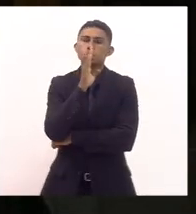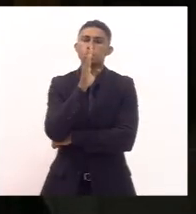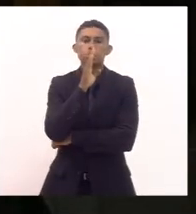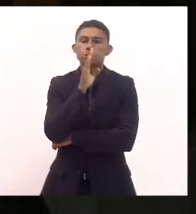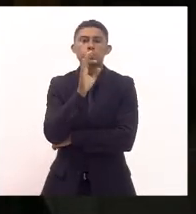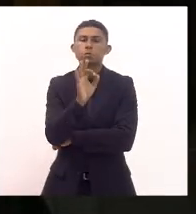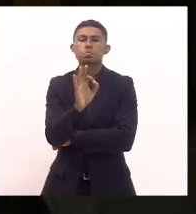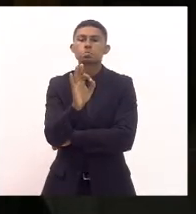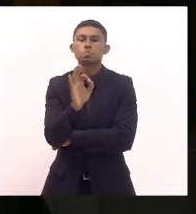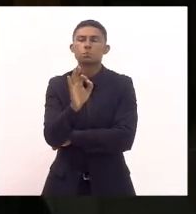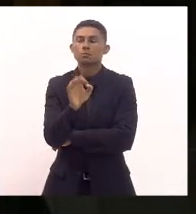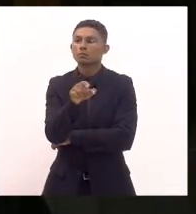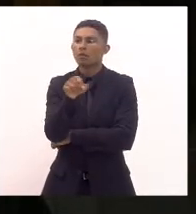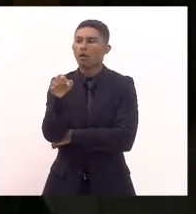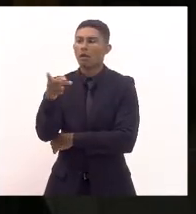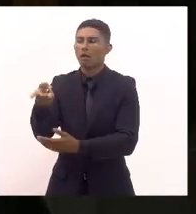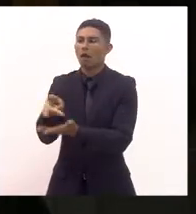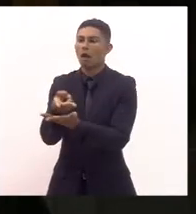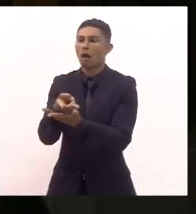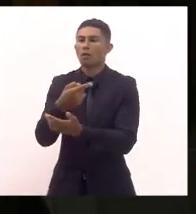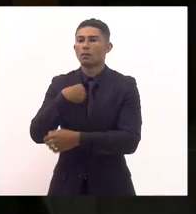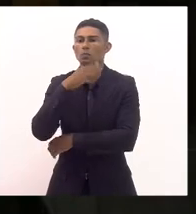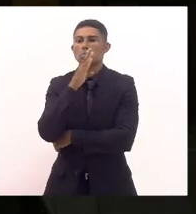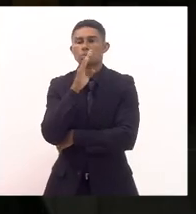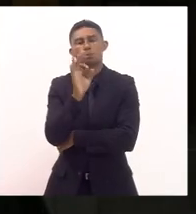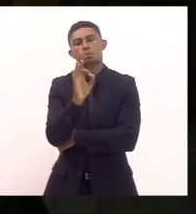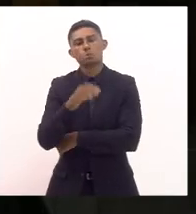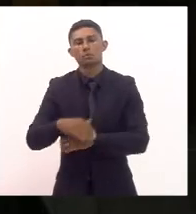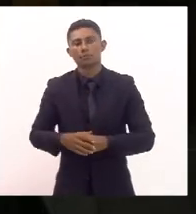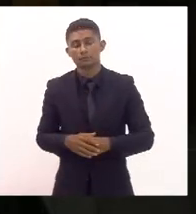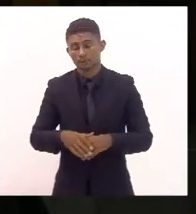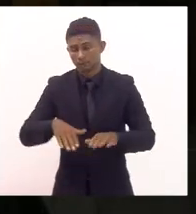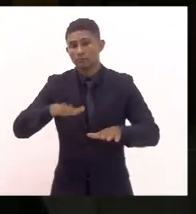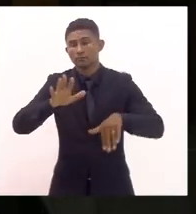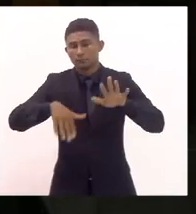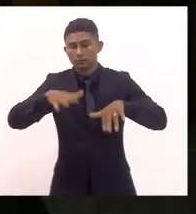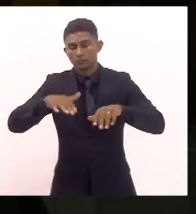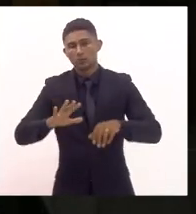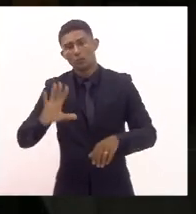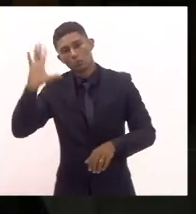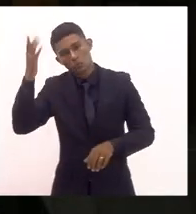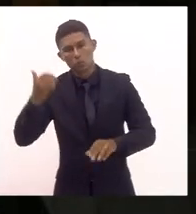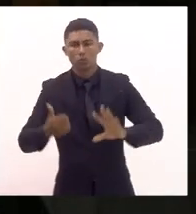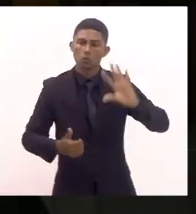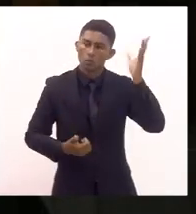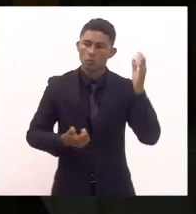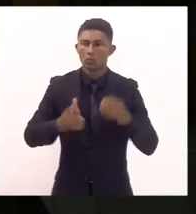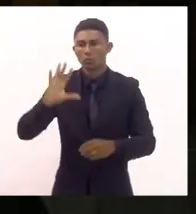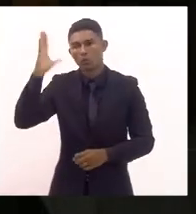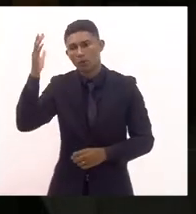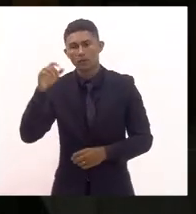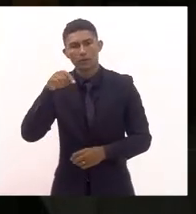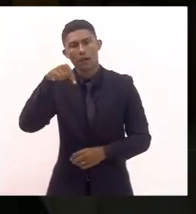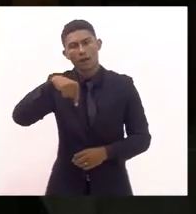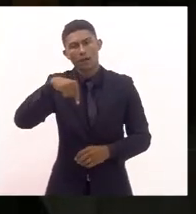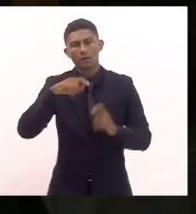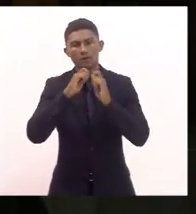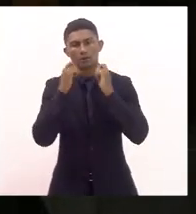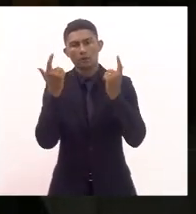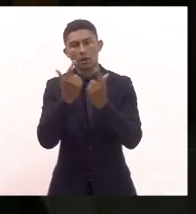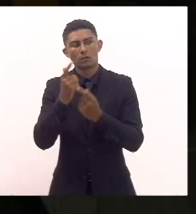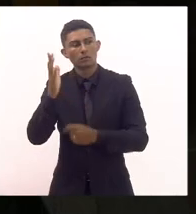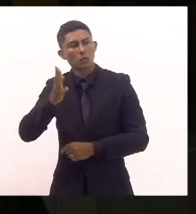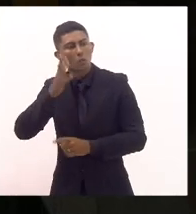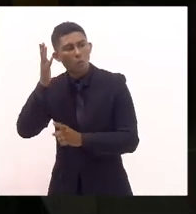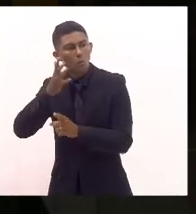algumas injustiças que infelizmente acontecem no calor dos discursos aqui da Assembleia